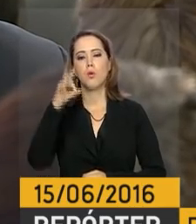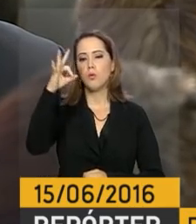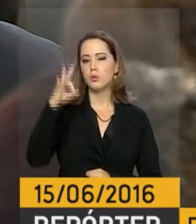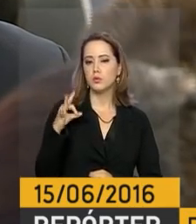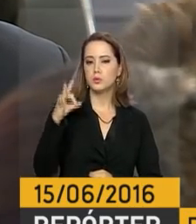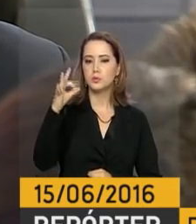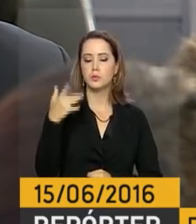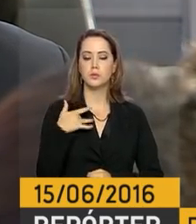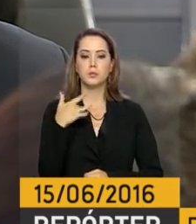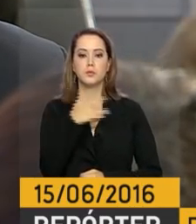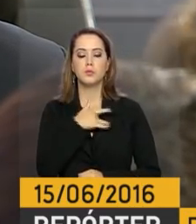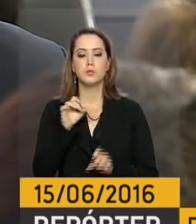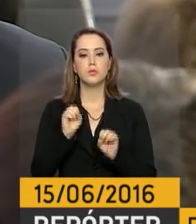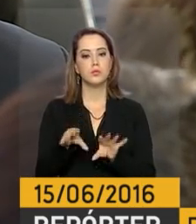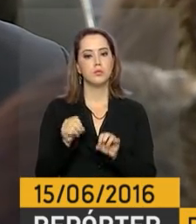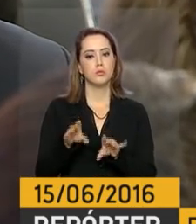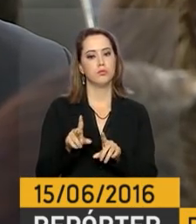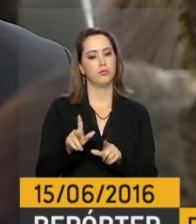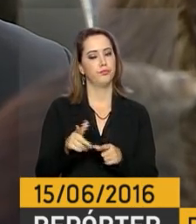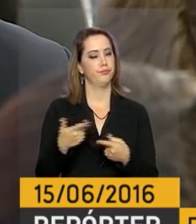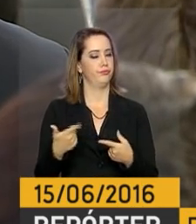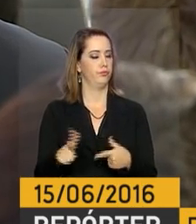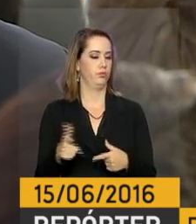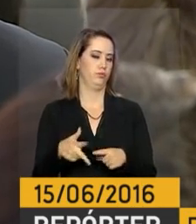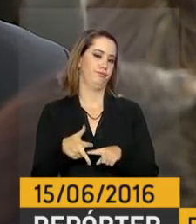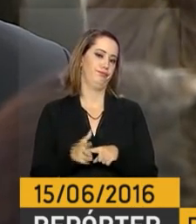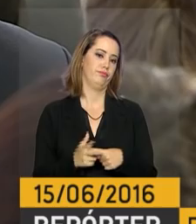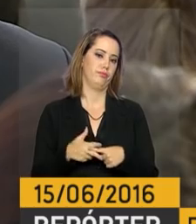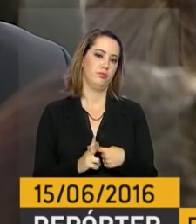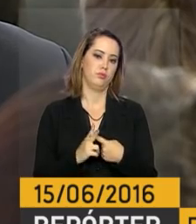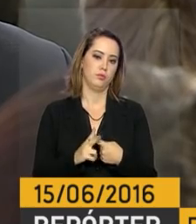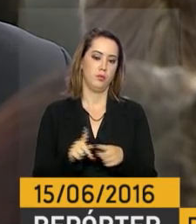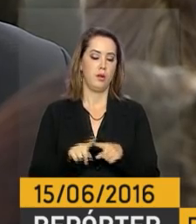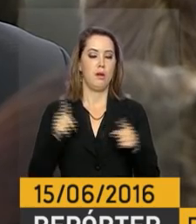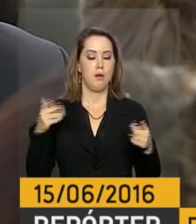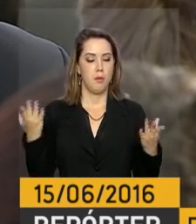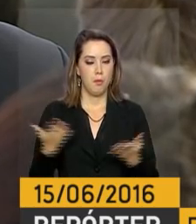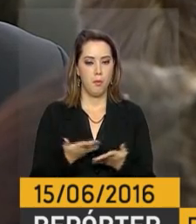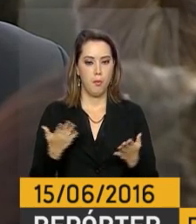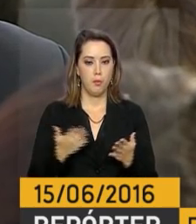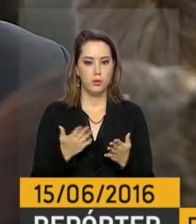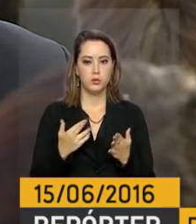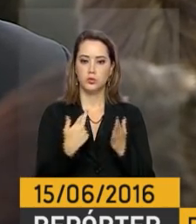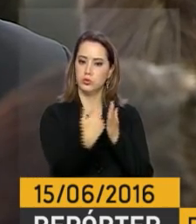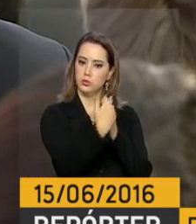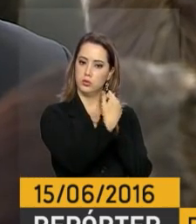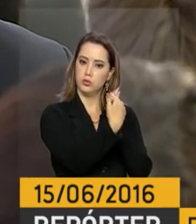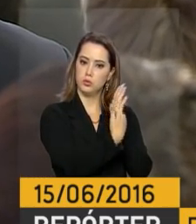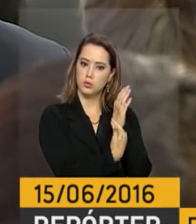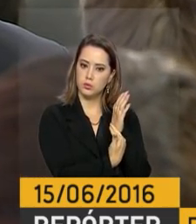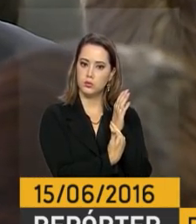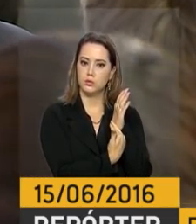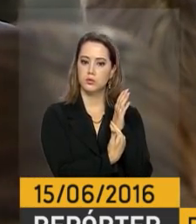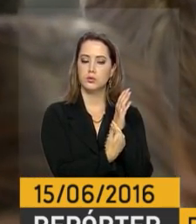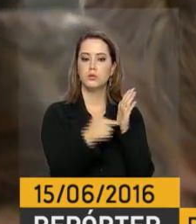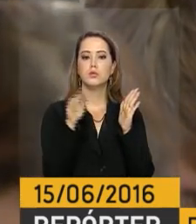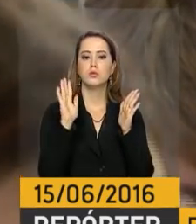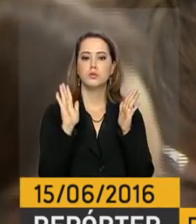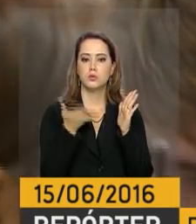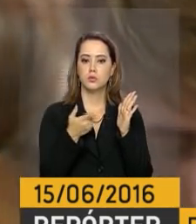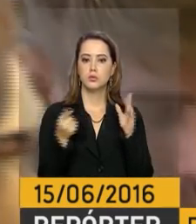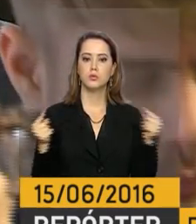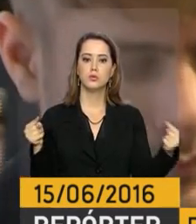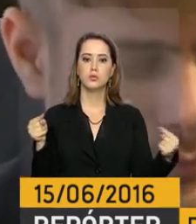seriam modificados. Entretanto, pela proposta de hoje, os eh as regras, né, de saúde e educação vão passar a